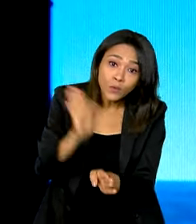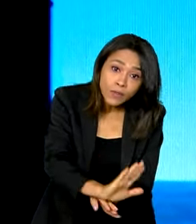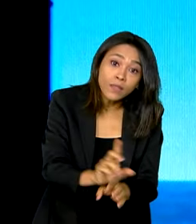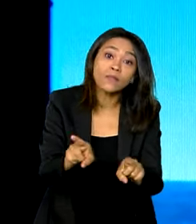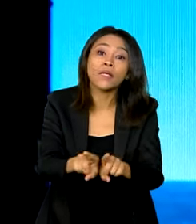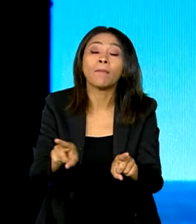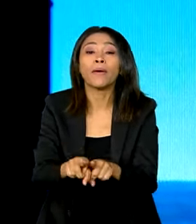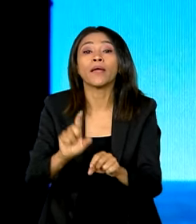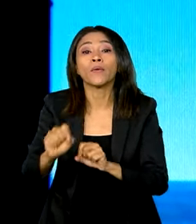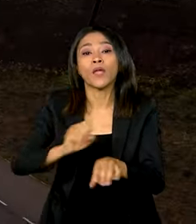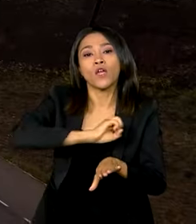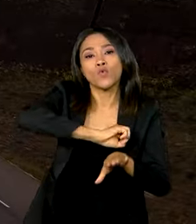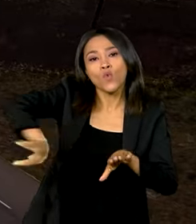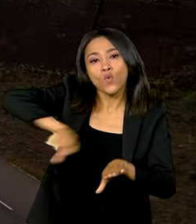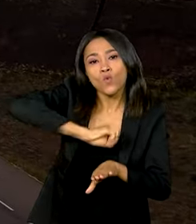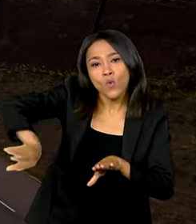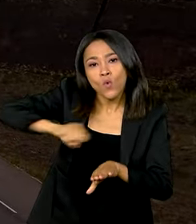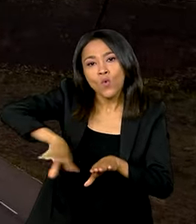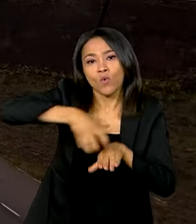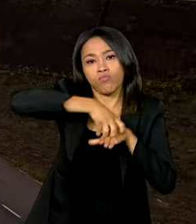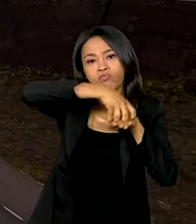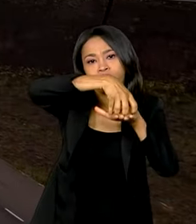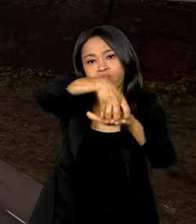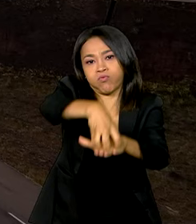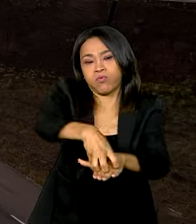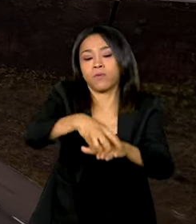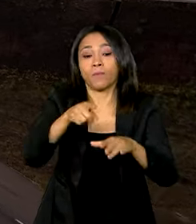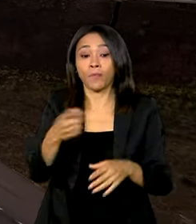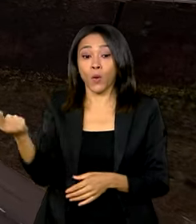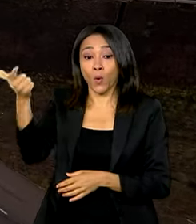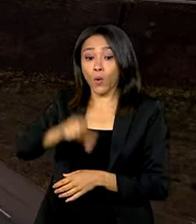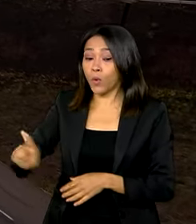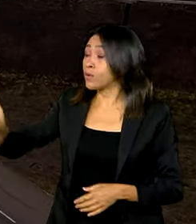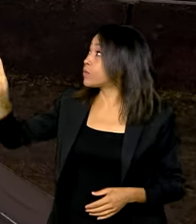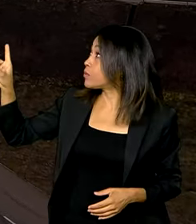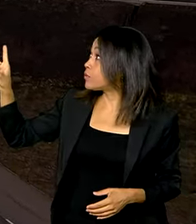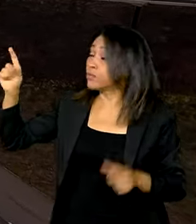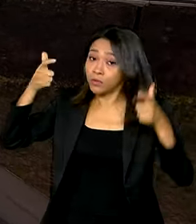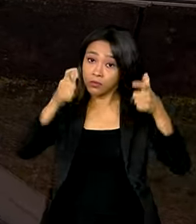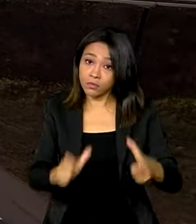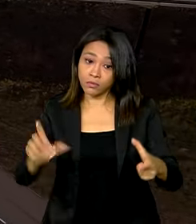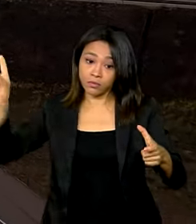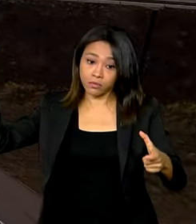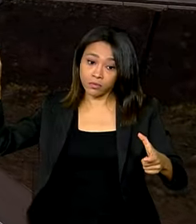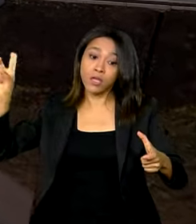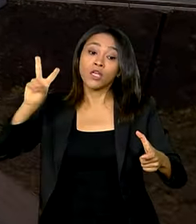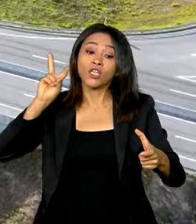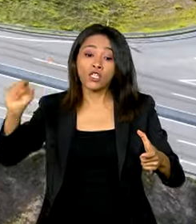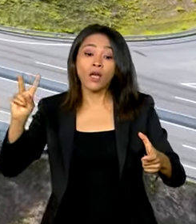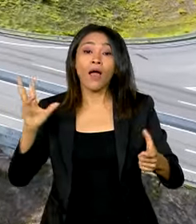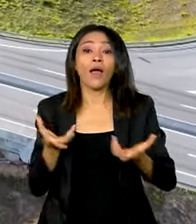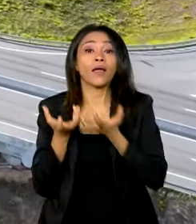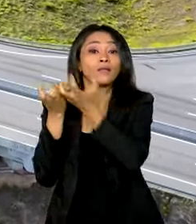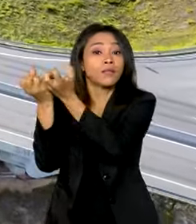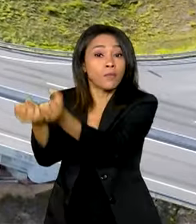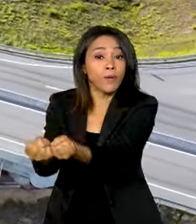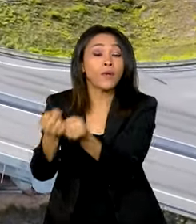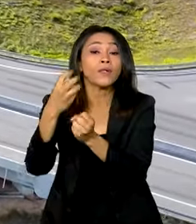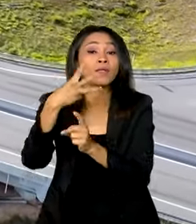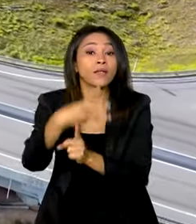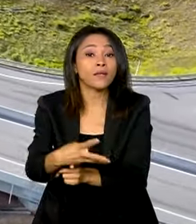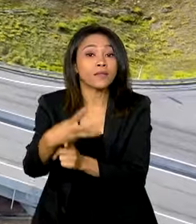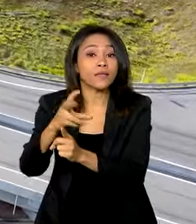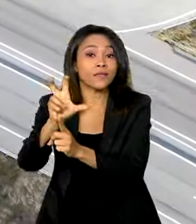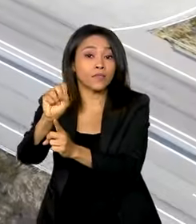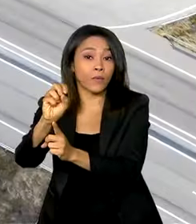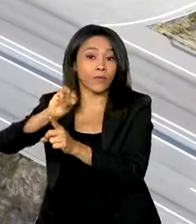escoamento da produção. Já a malha rodoviária do Rio Grande do Norte, que recebeu mais de 350